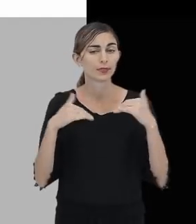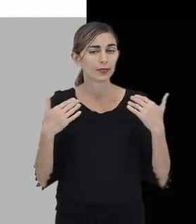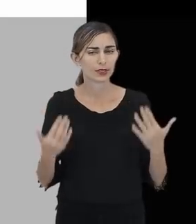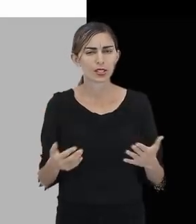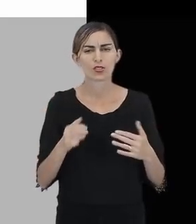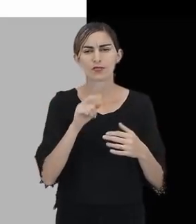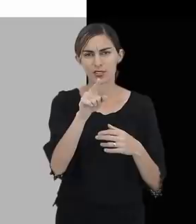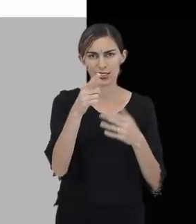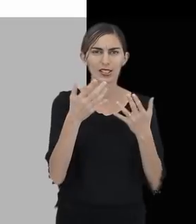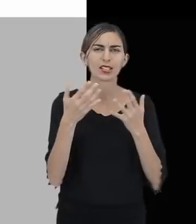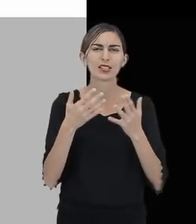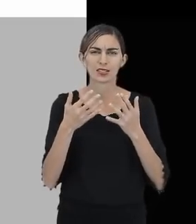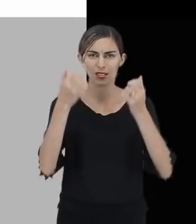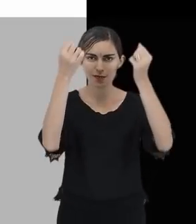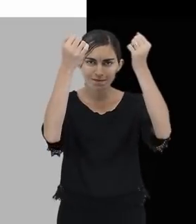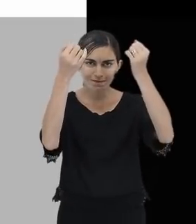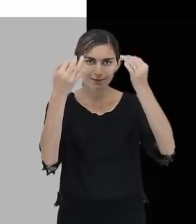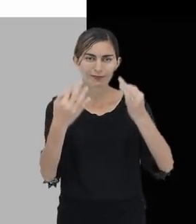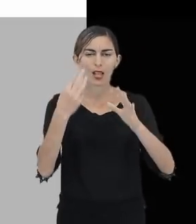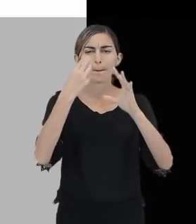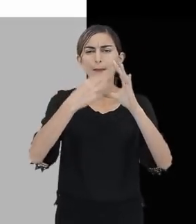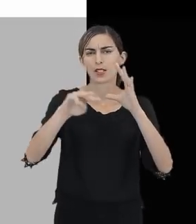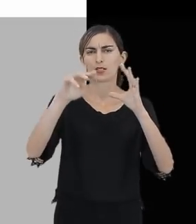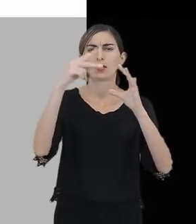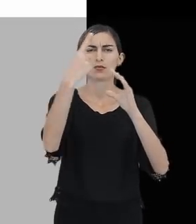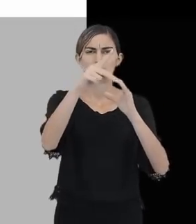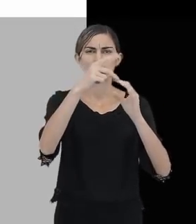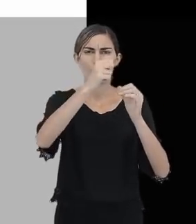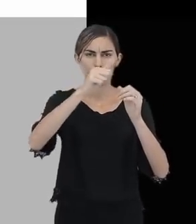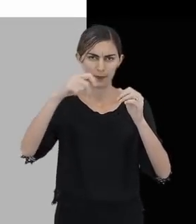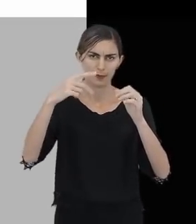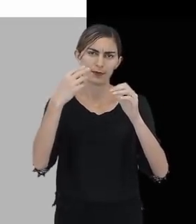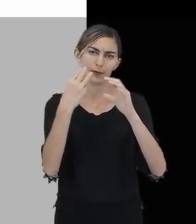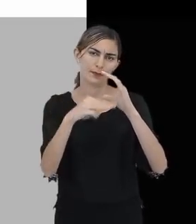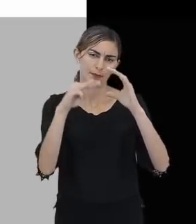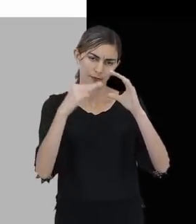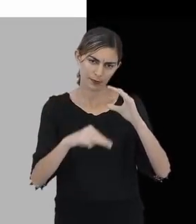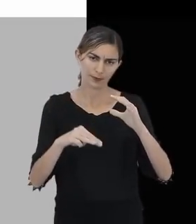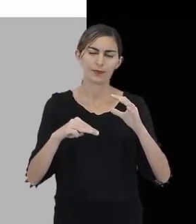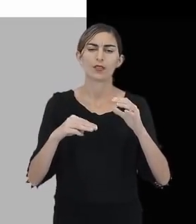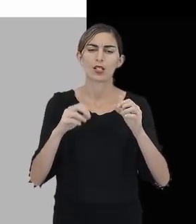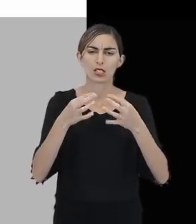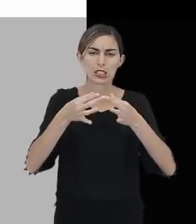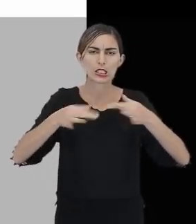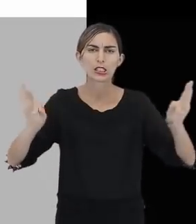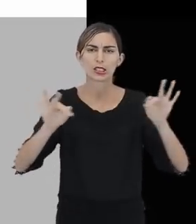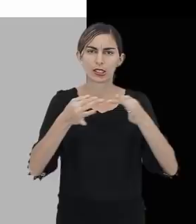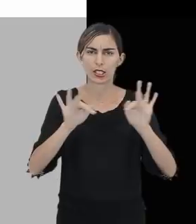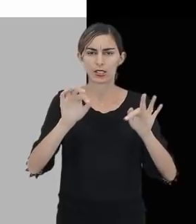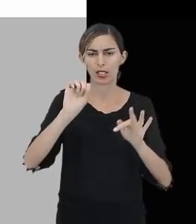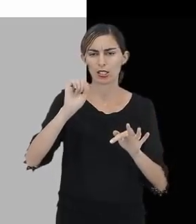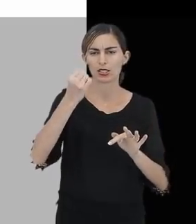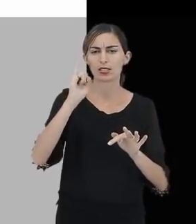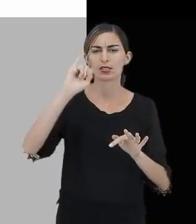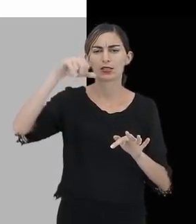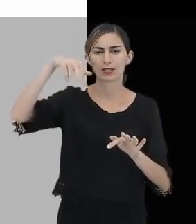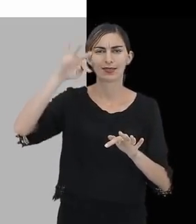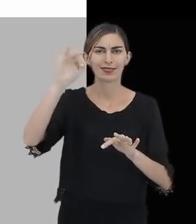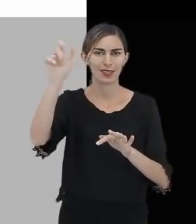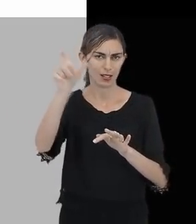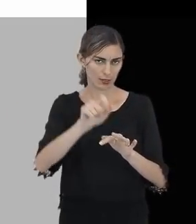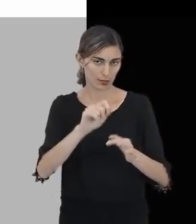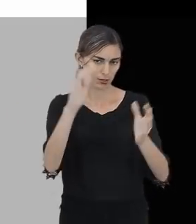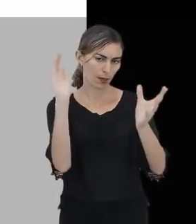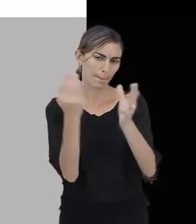Então, se você quiser definir as suas mensagens da sua aplicação, você pode ter essa sintaxe aqui. Você vai ter